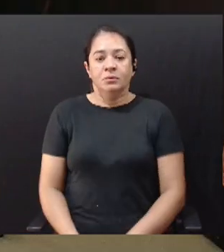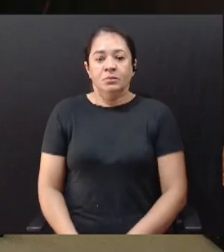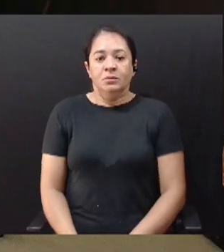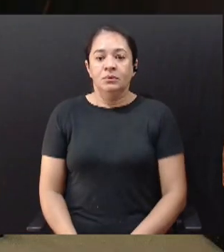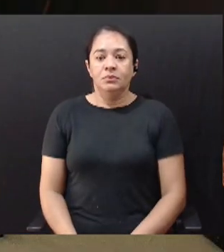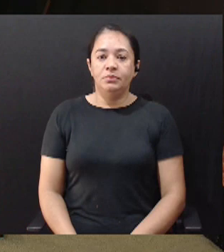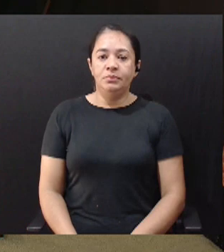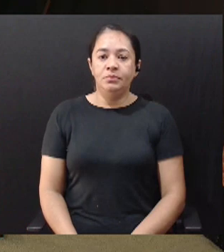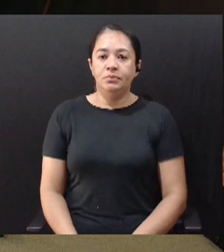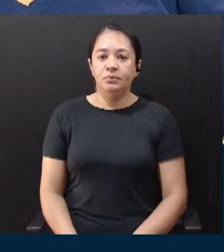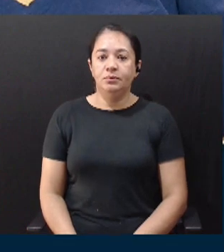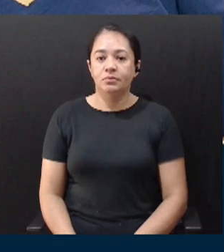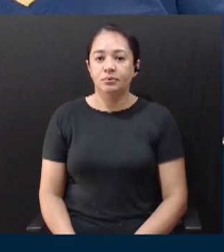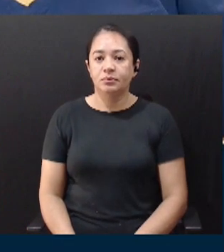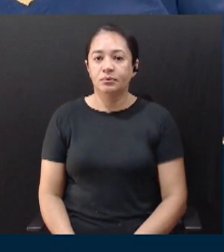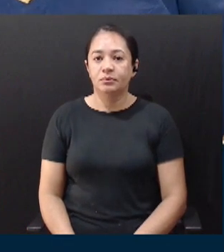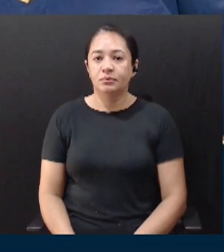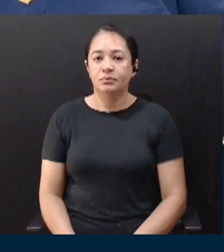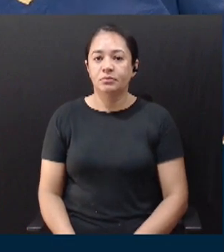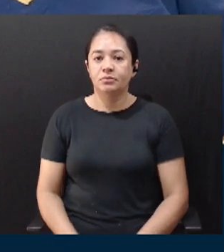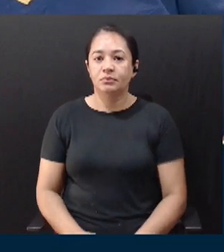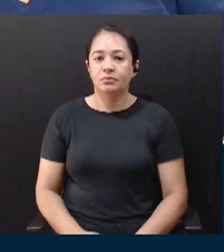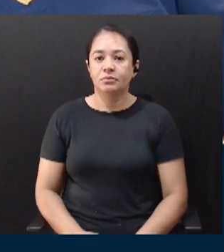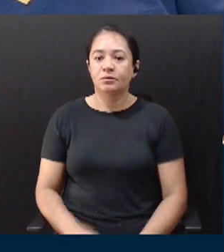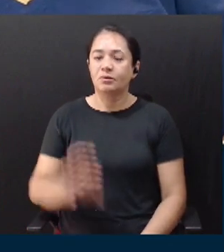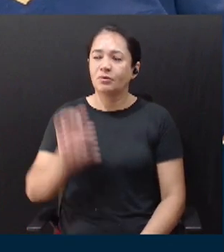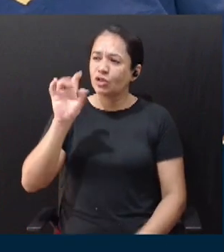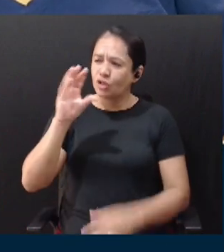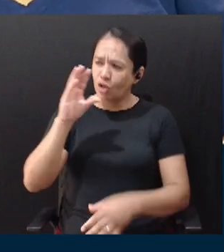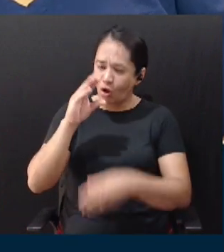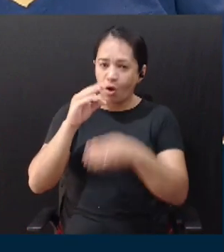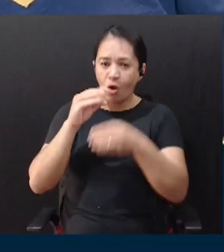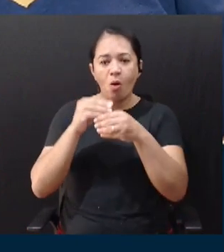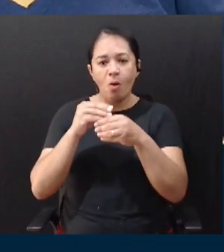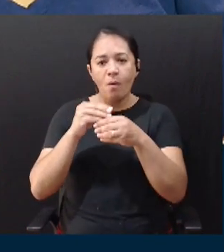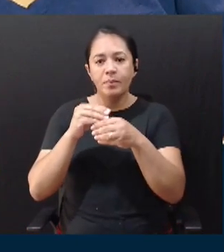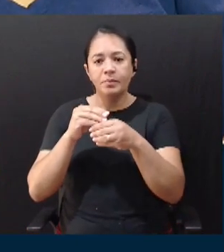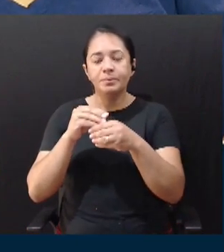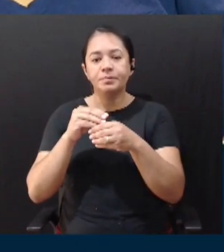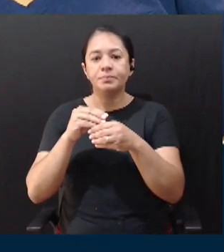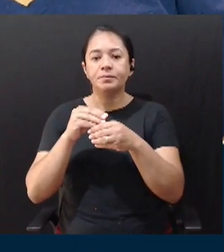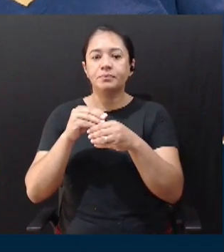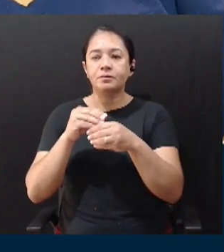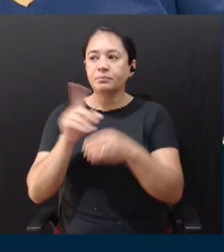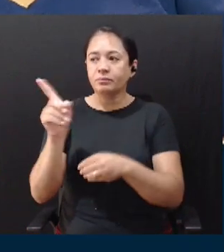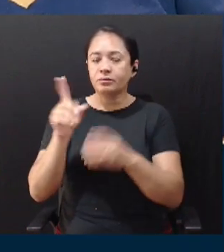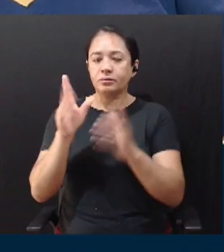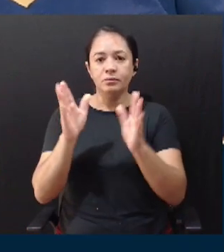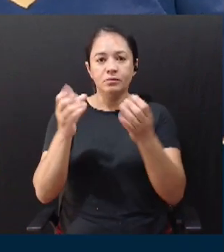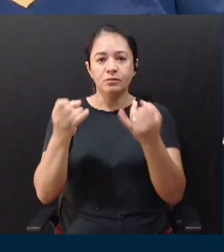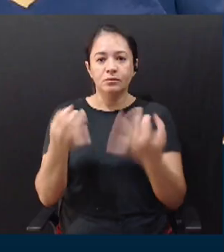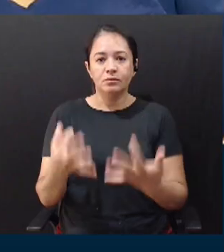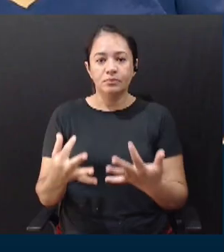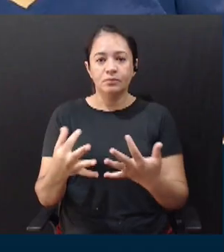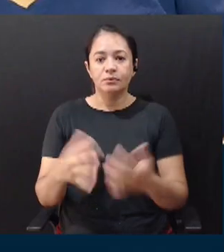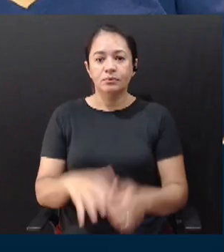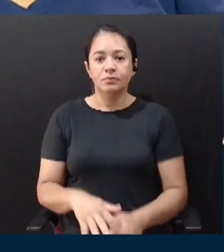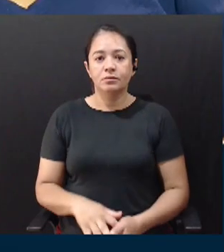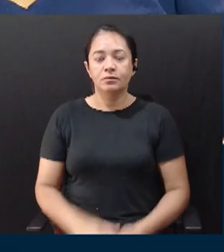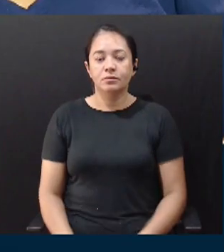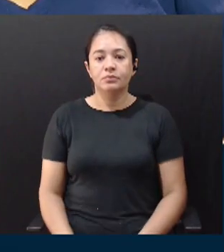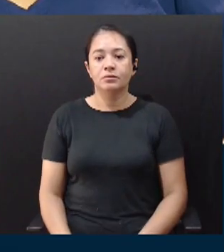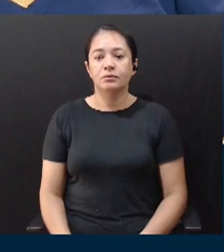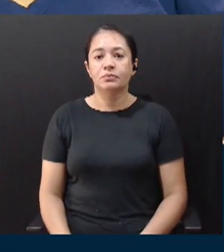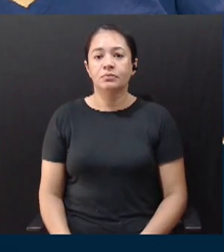interessante Fazendo só uma Sim, por complementação, né, favor. pelo que a Marina falou, por isso que é